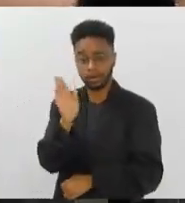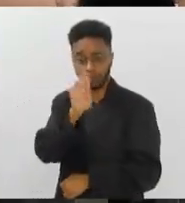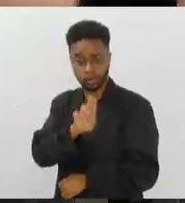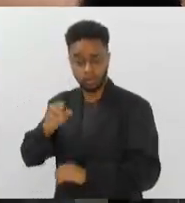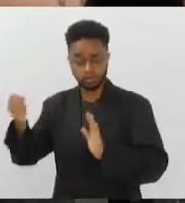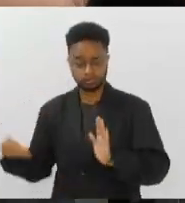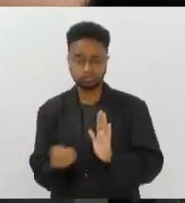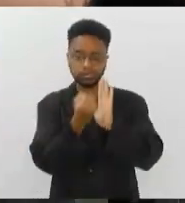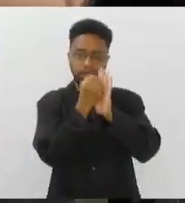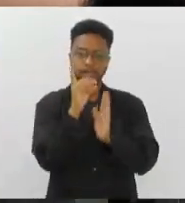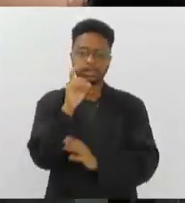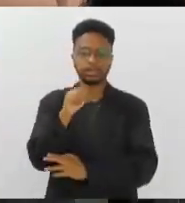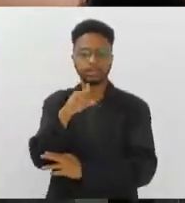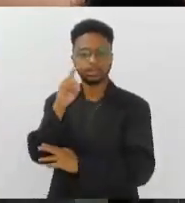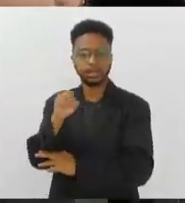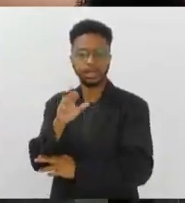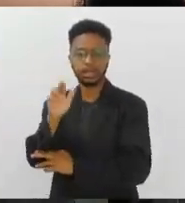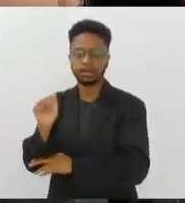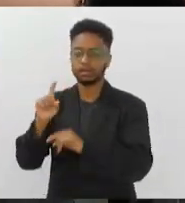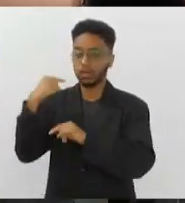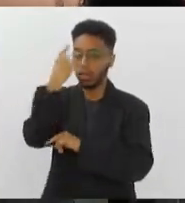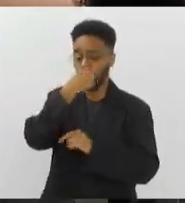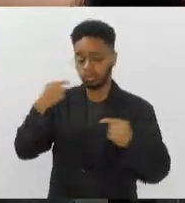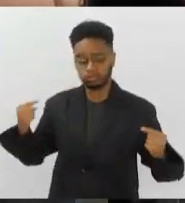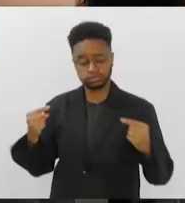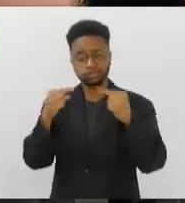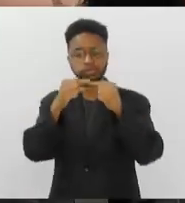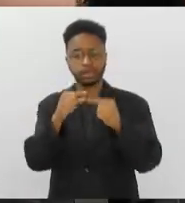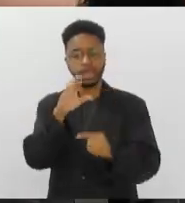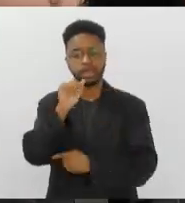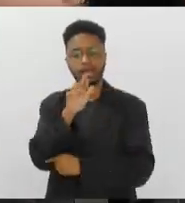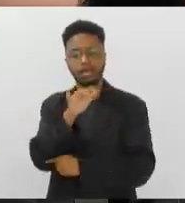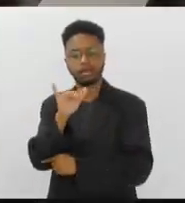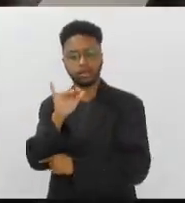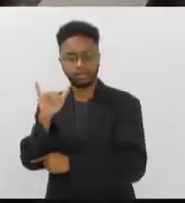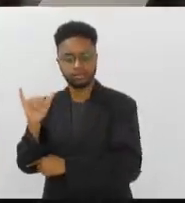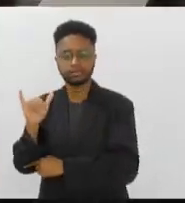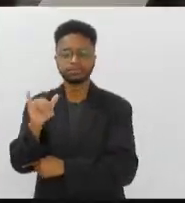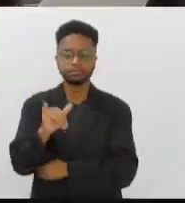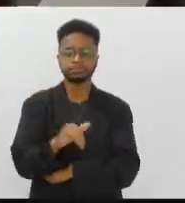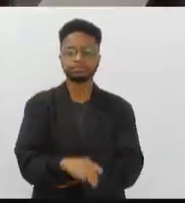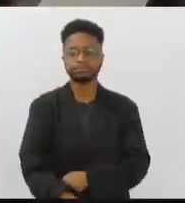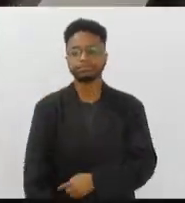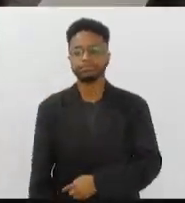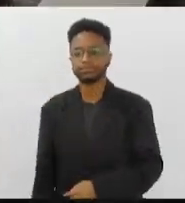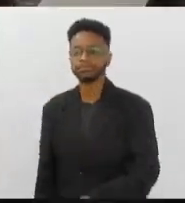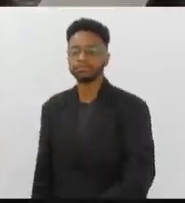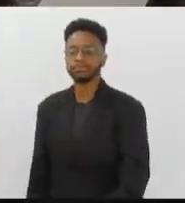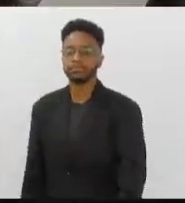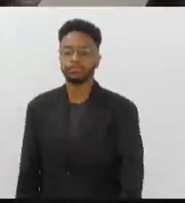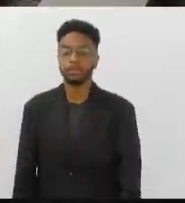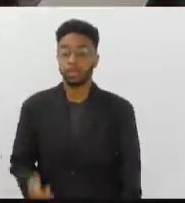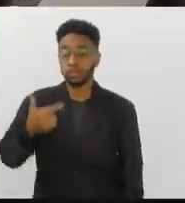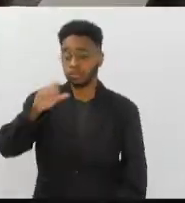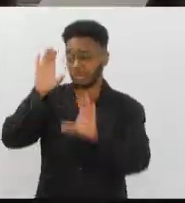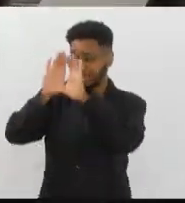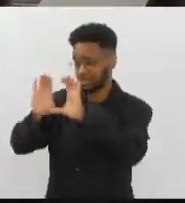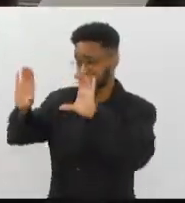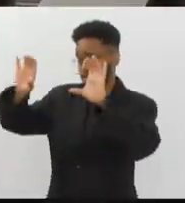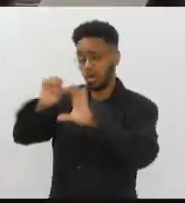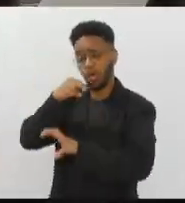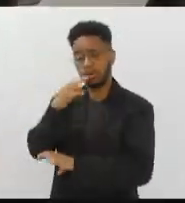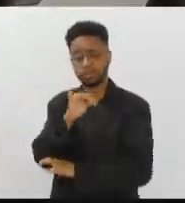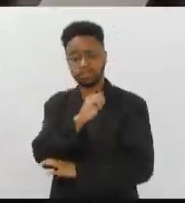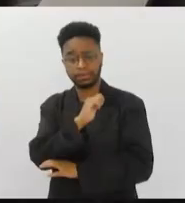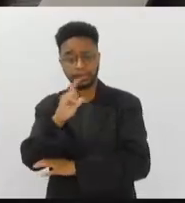é Dandara e a tua cara é de Cariri. Não veio do céu nem das mãos de